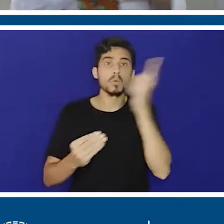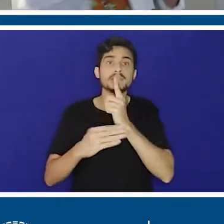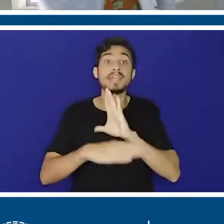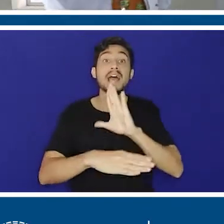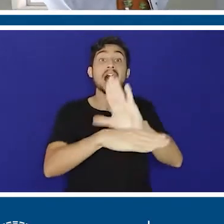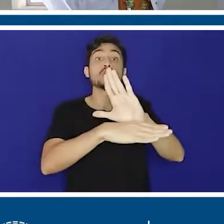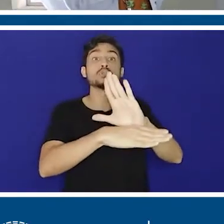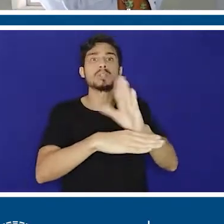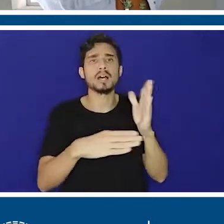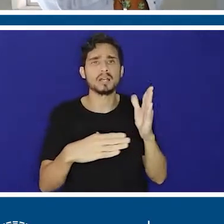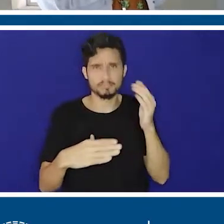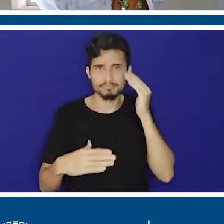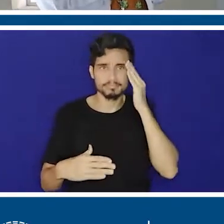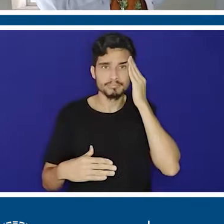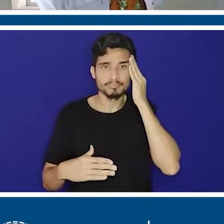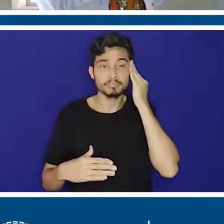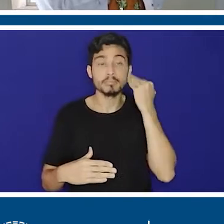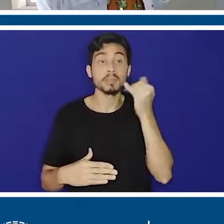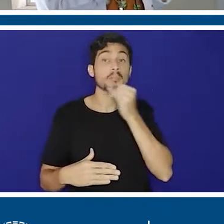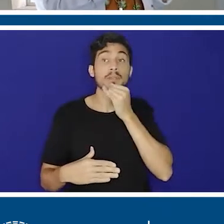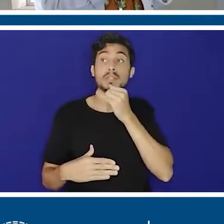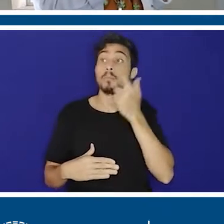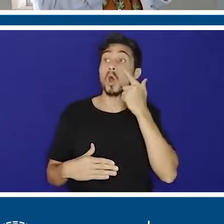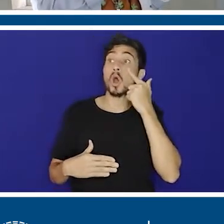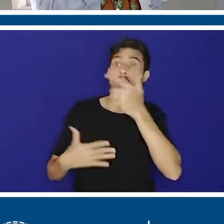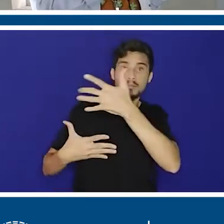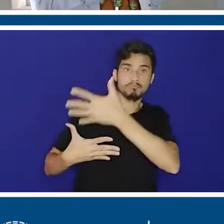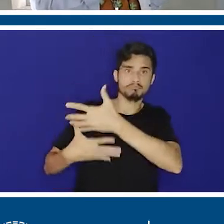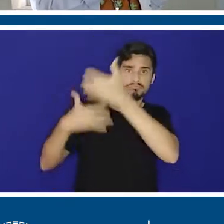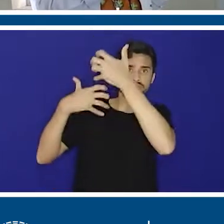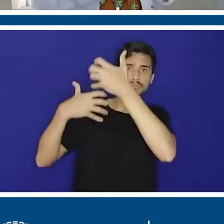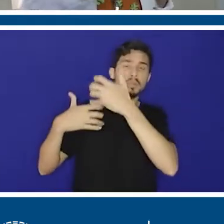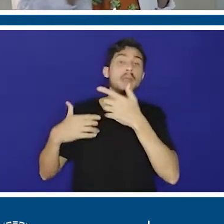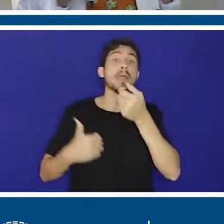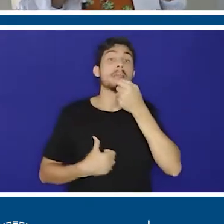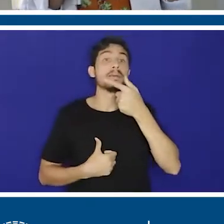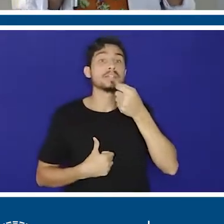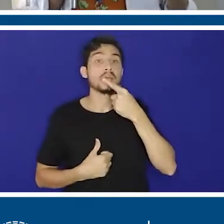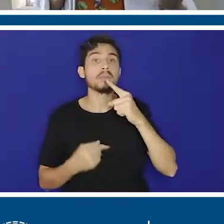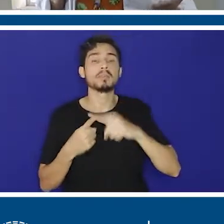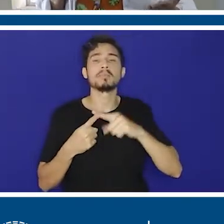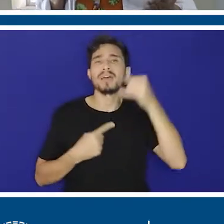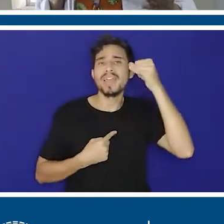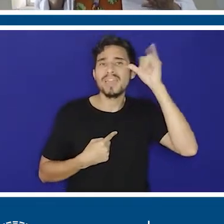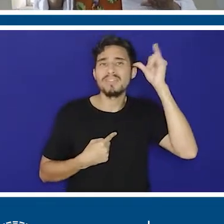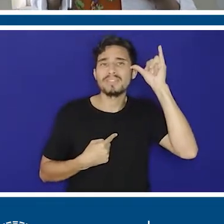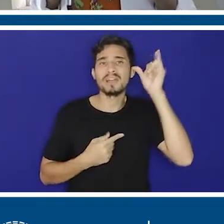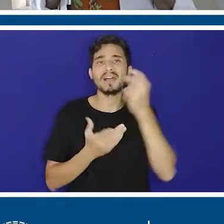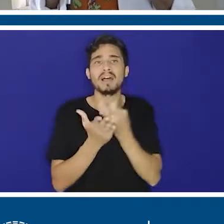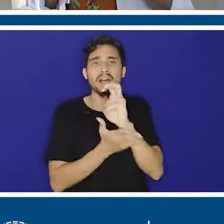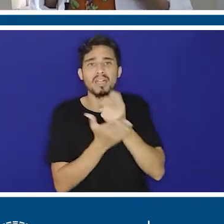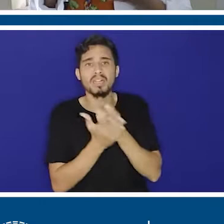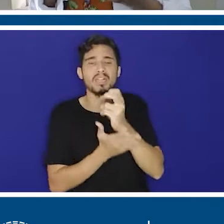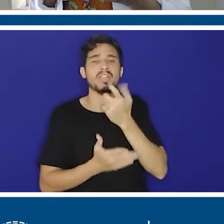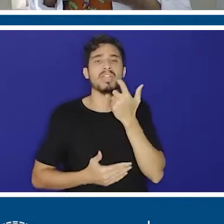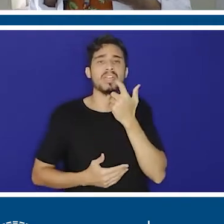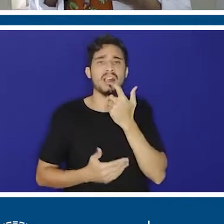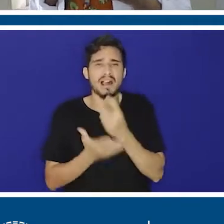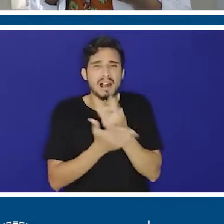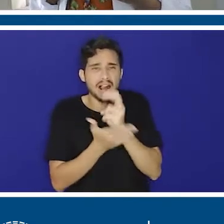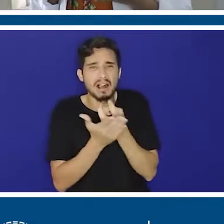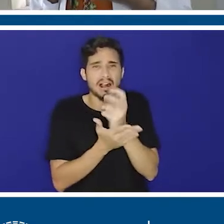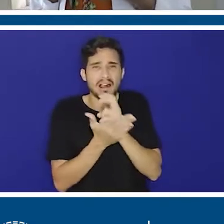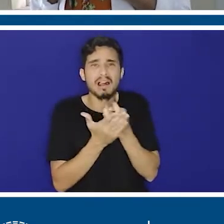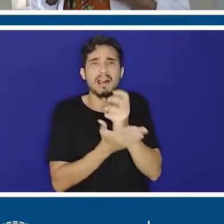pessoas, tá? São essas classes de medicamentos, tá? Os anticonvulsivantes, que como o próprio nome